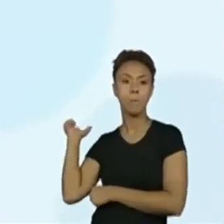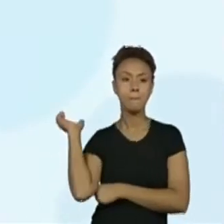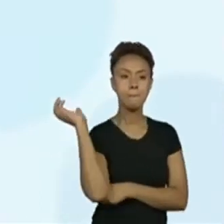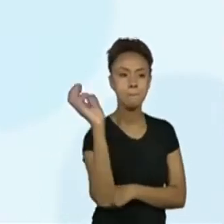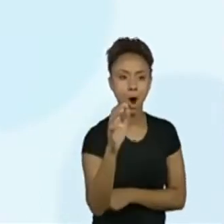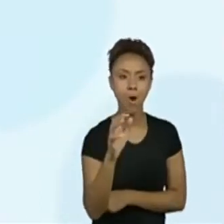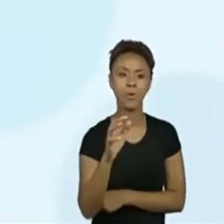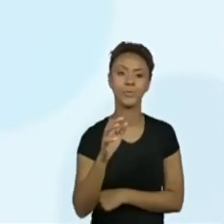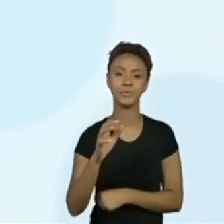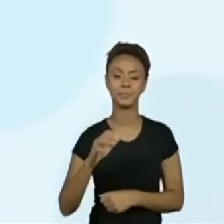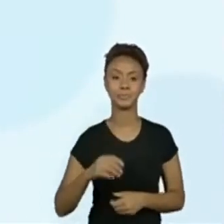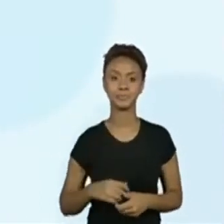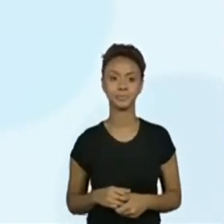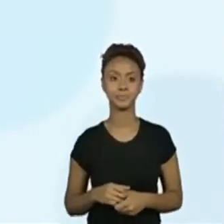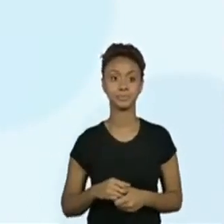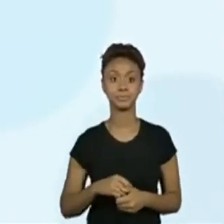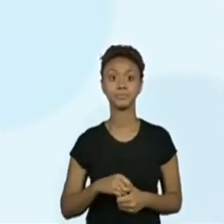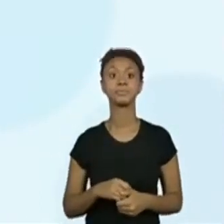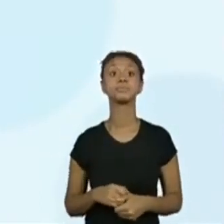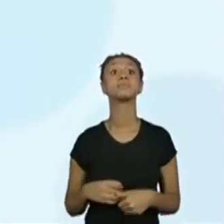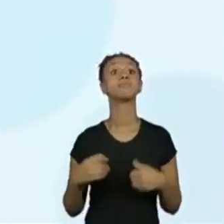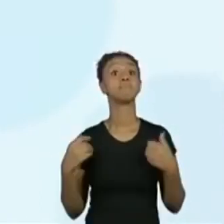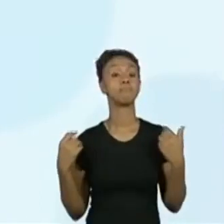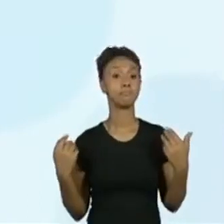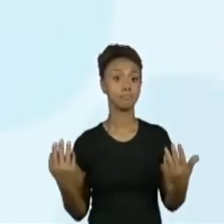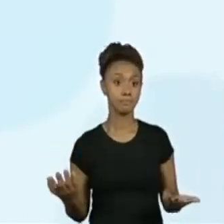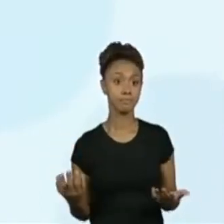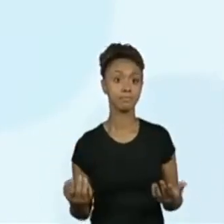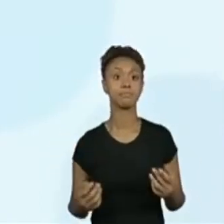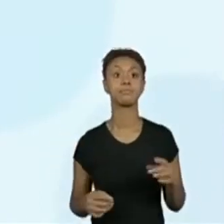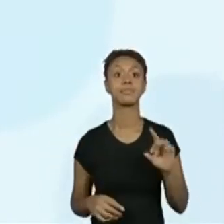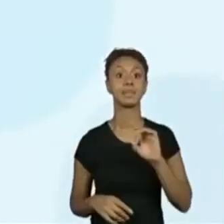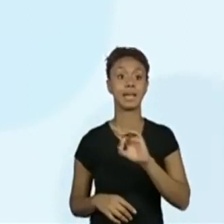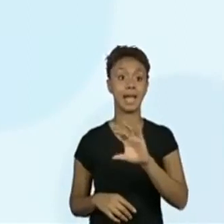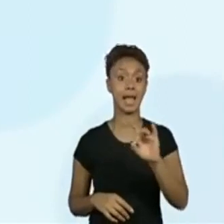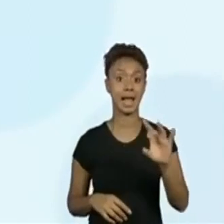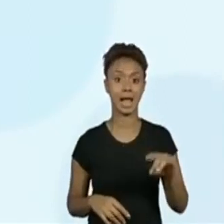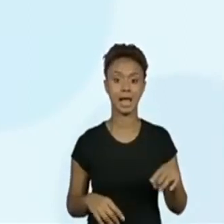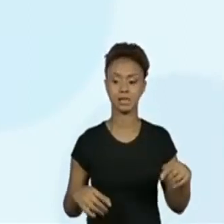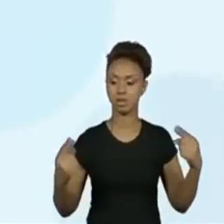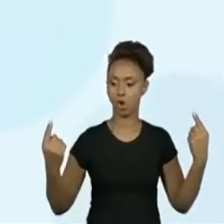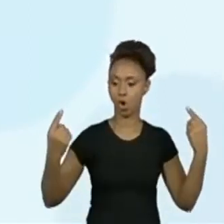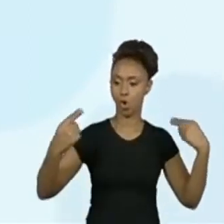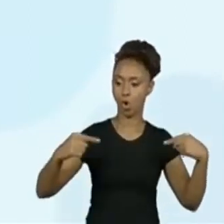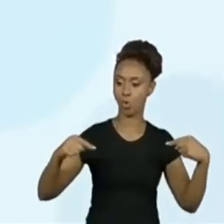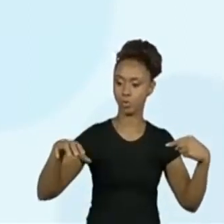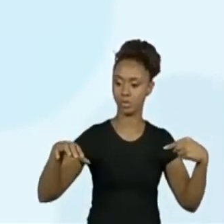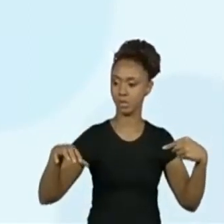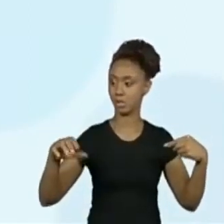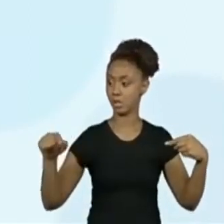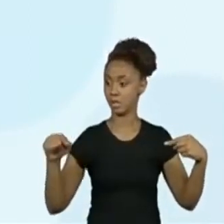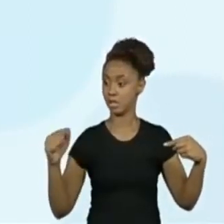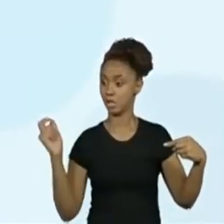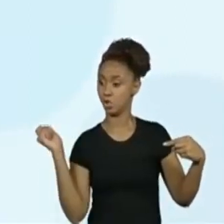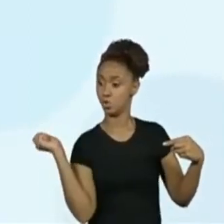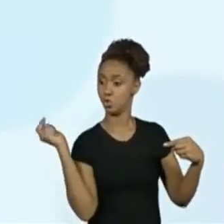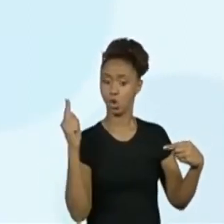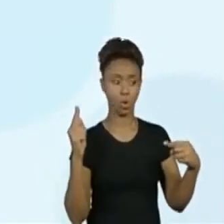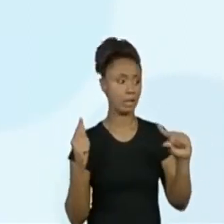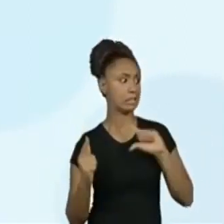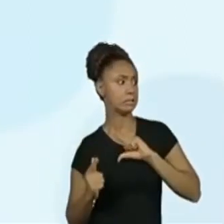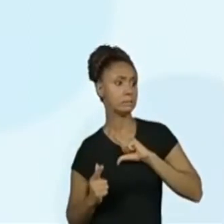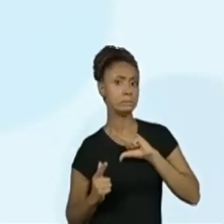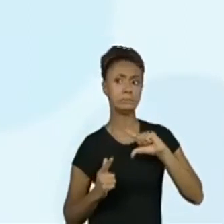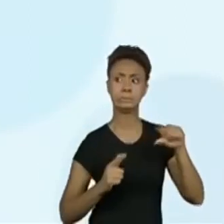queimá-los. Por sua vez, cada jogador adversário foge, tentando